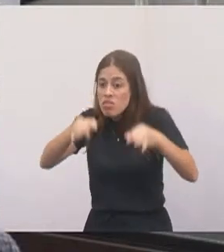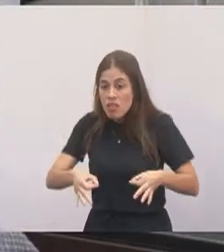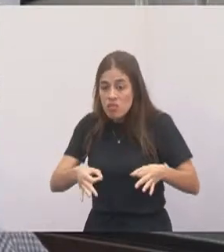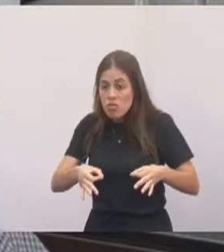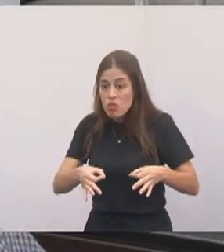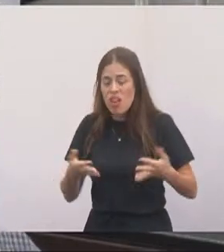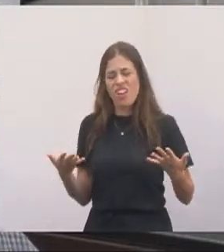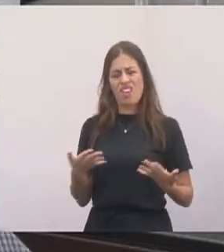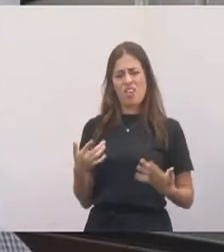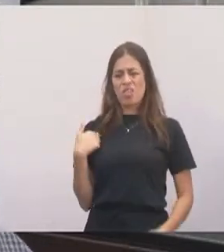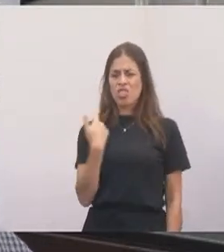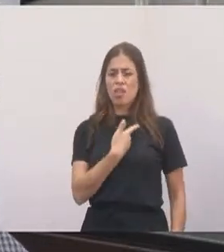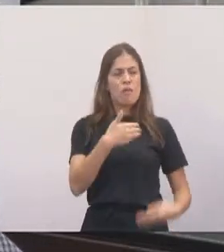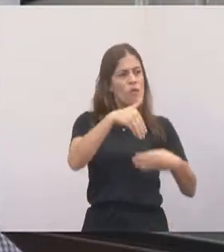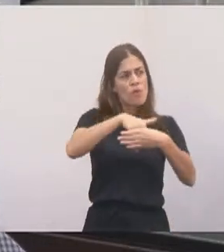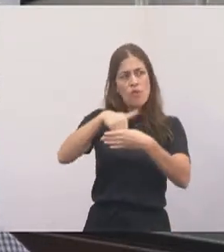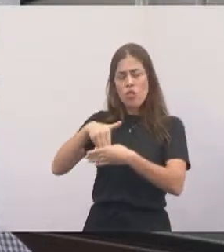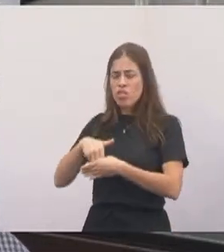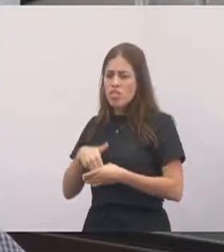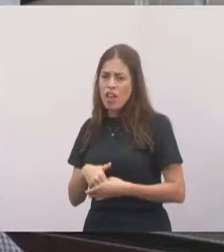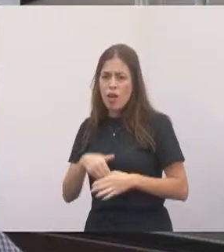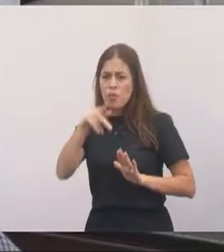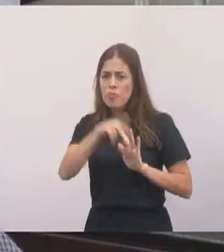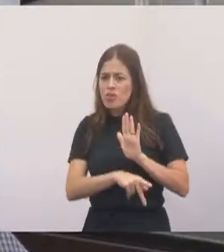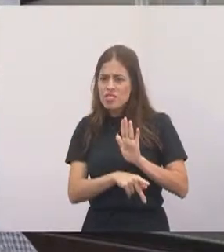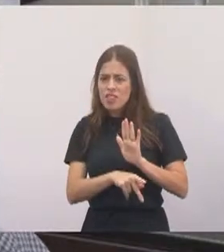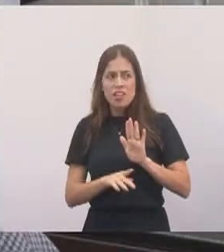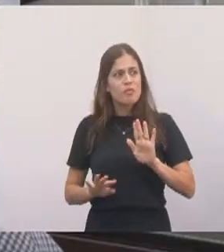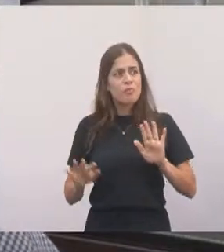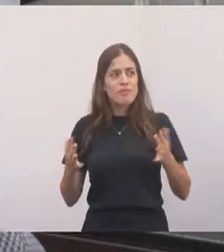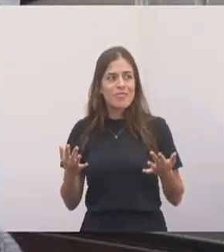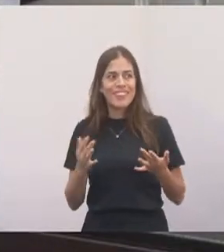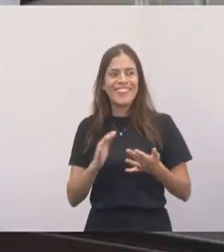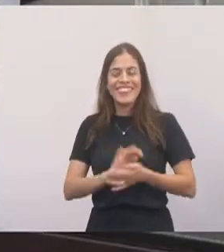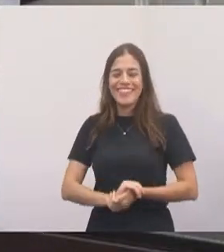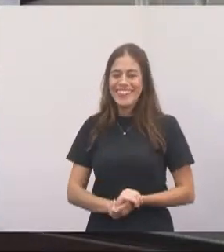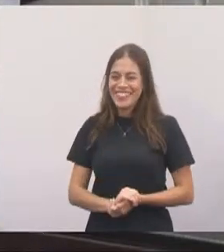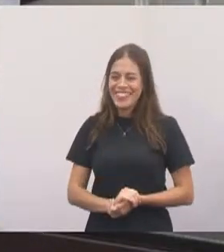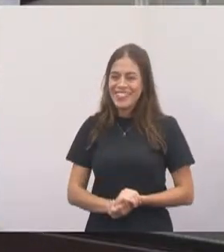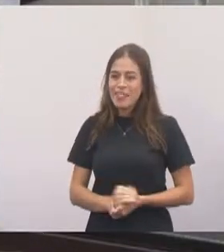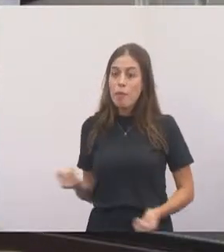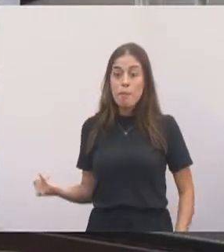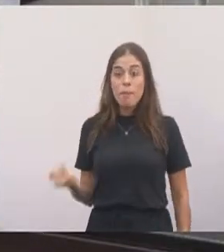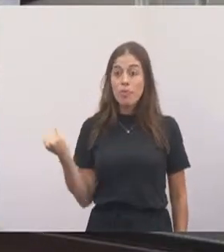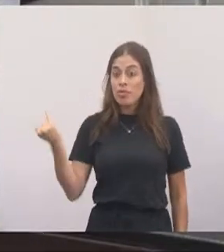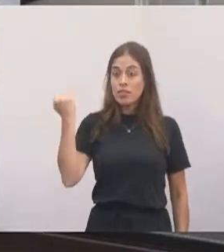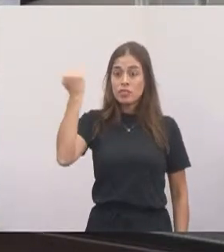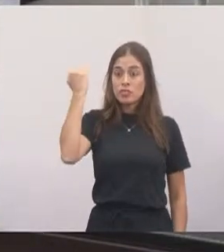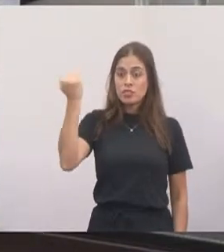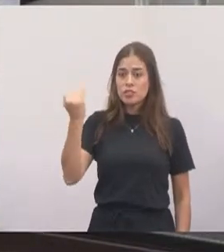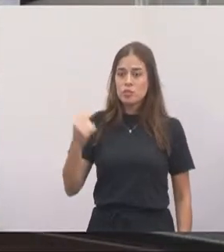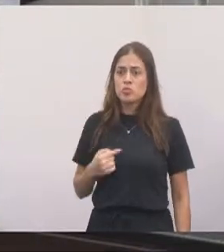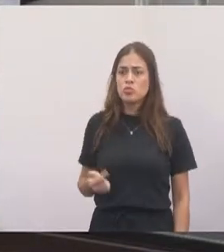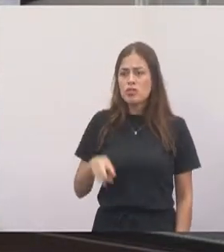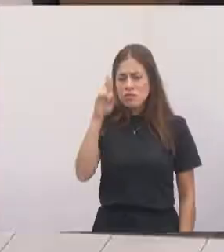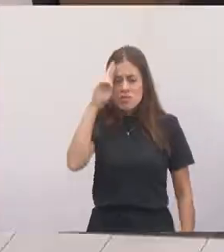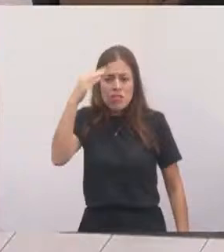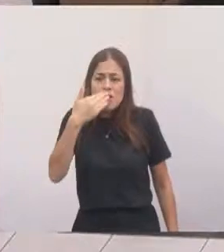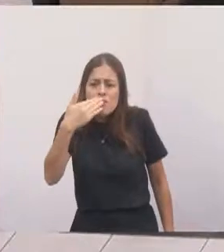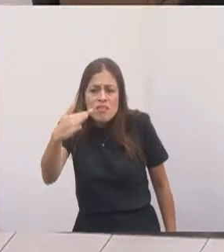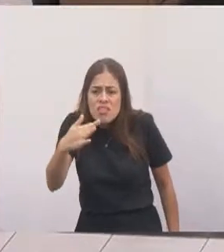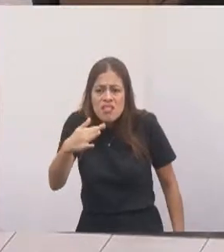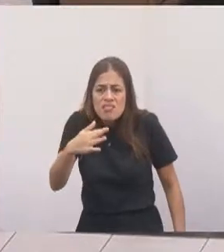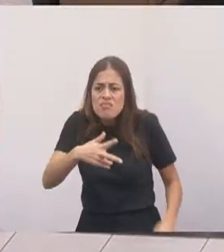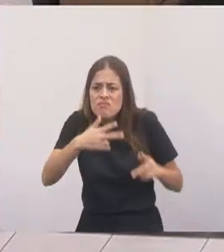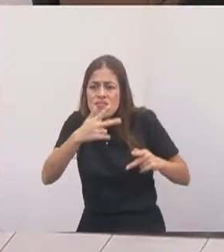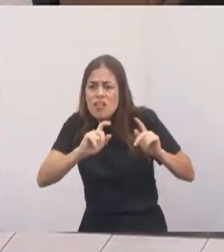casa. Agora nós temos que votar um projeto de natureza importantíssimo para a cidade, O senhor que é a não pediu a saúde. interrupção e não